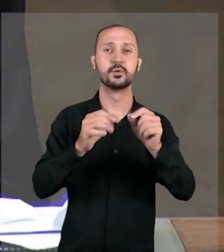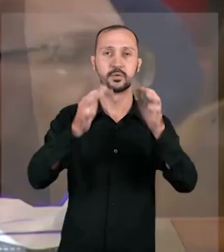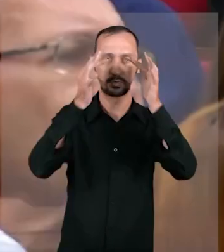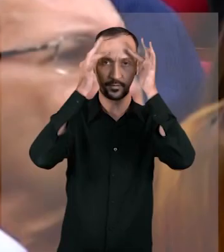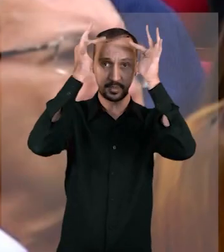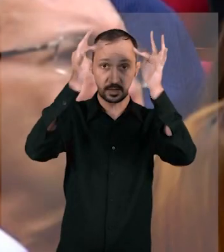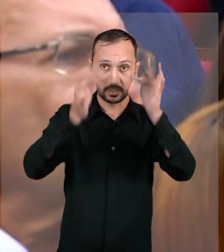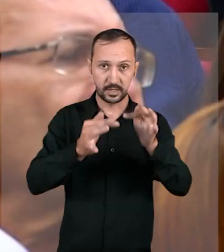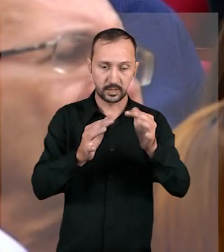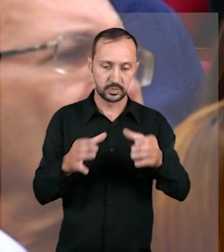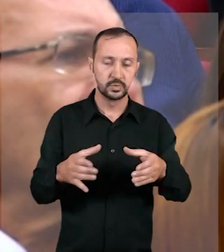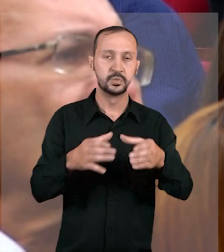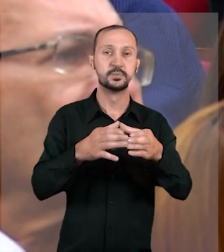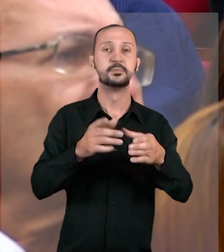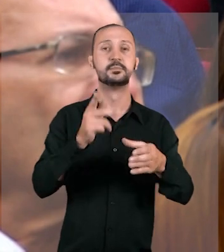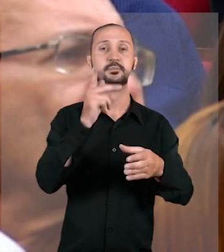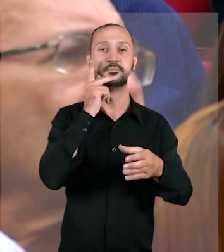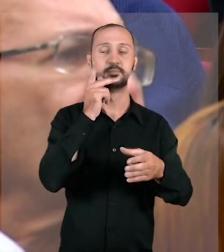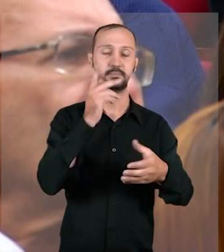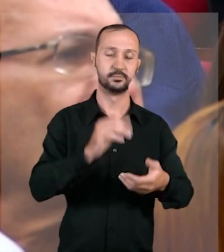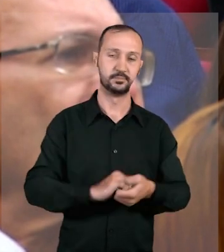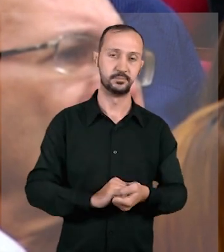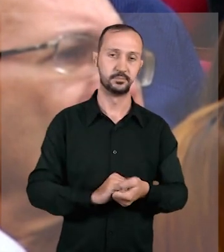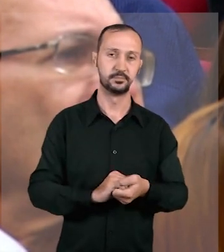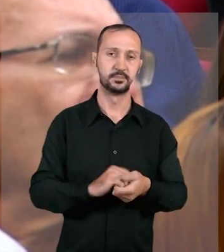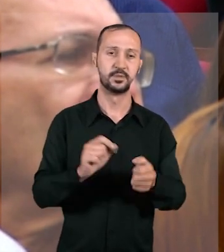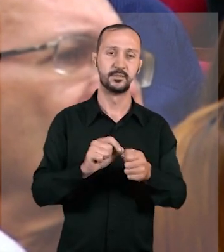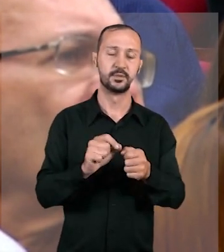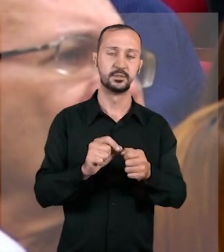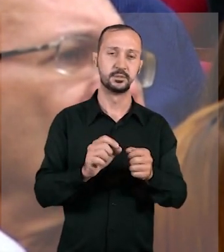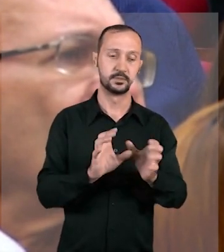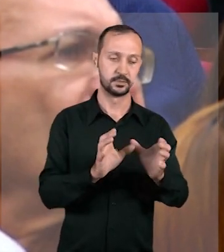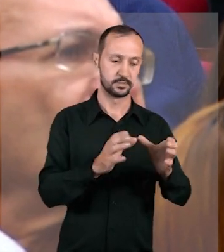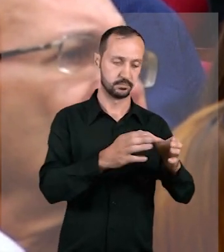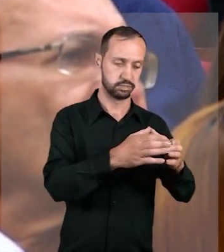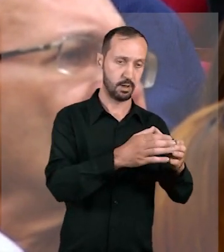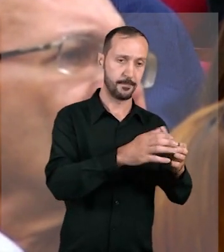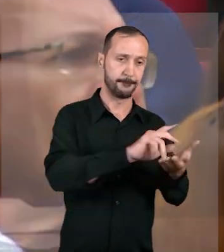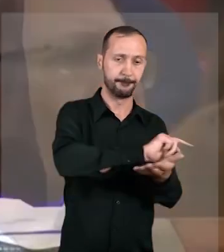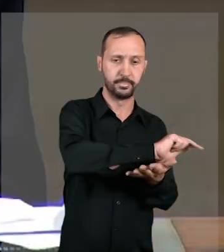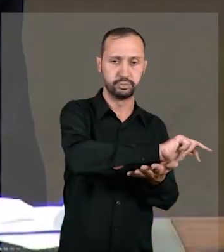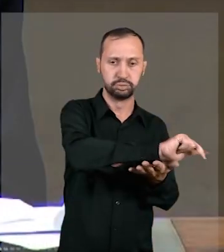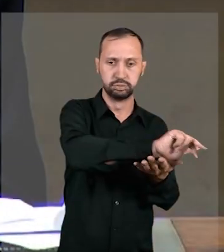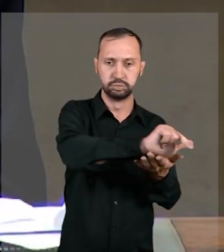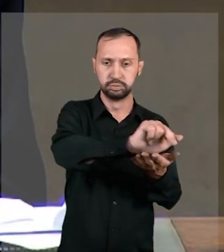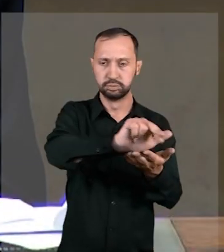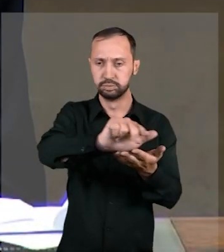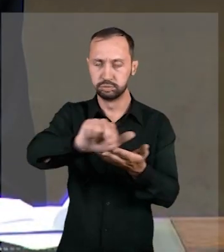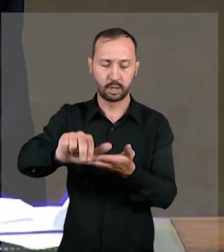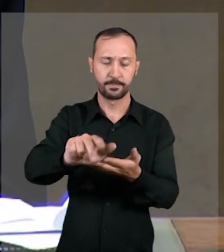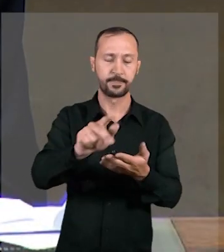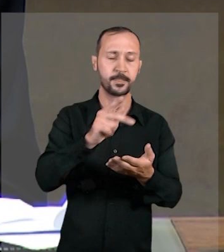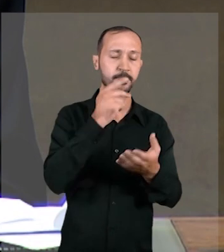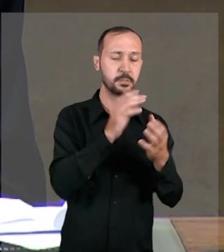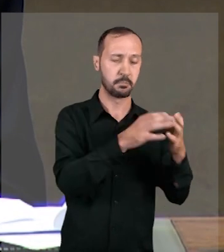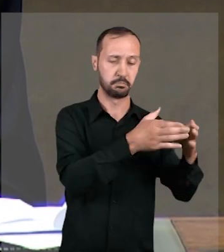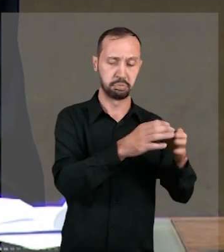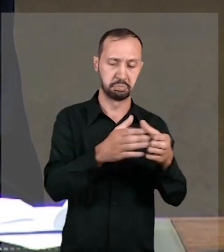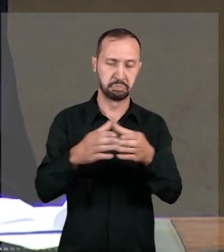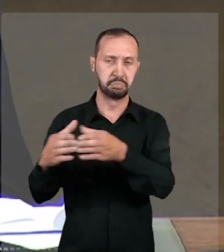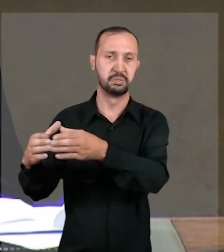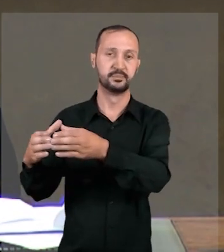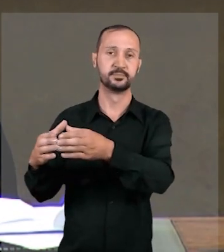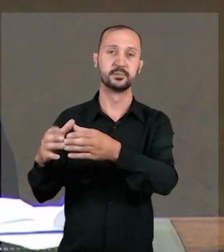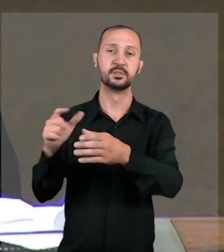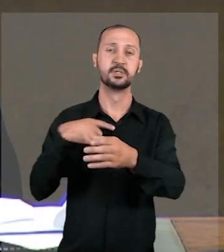fidelidade partidária, ela produziu essa multiplicação de partidos que atormenta, em grande medida,